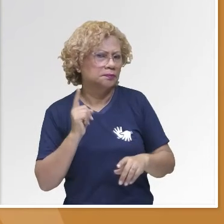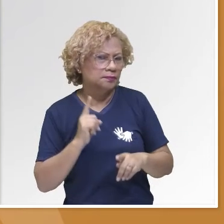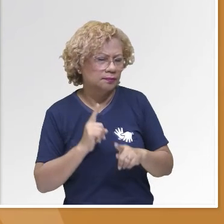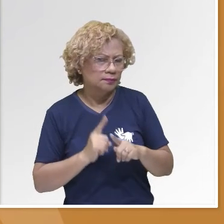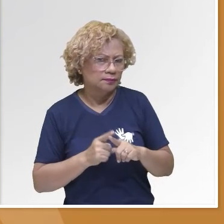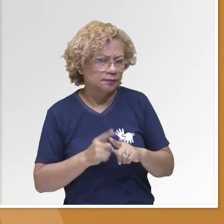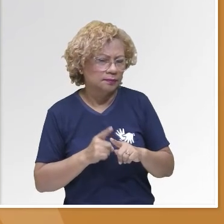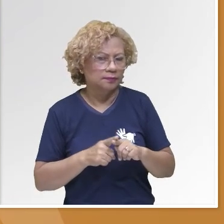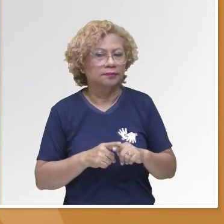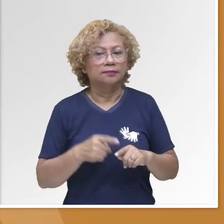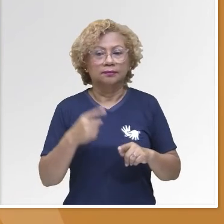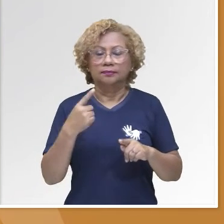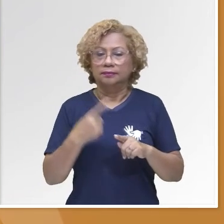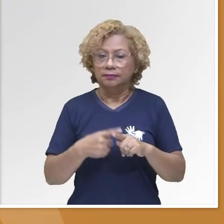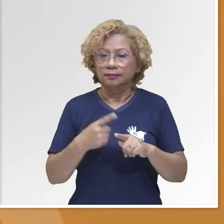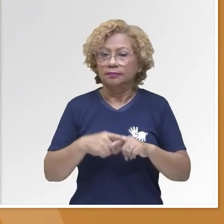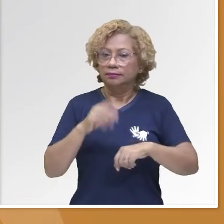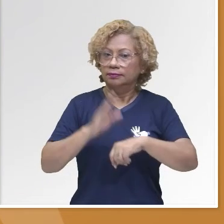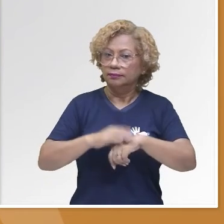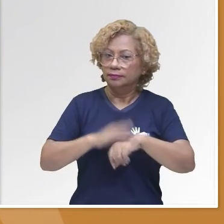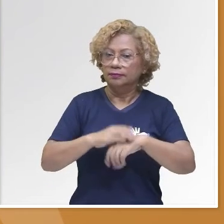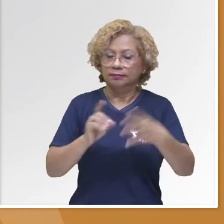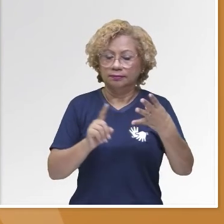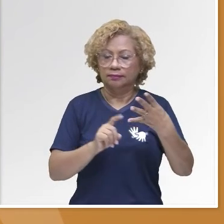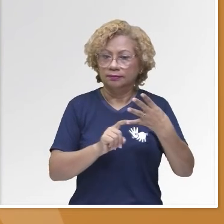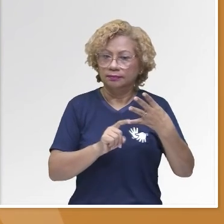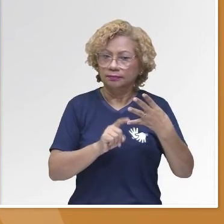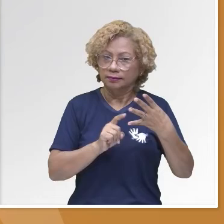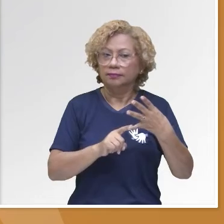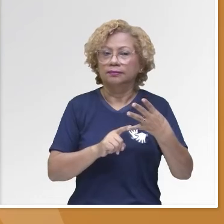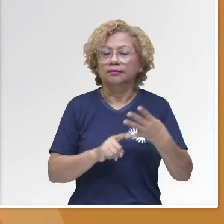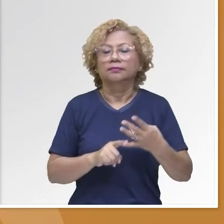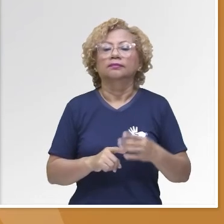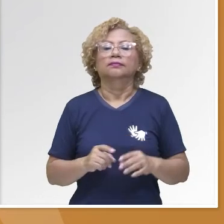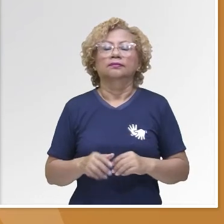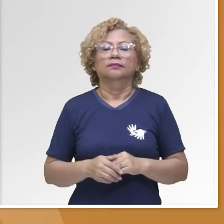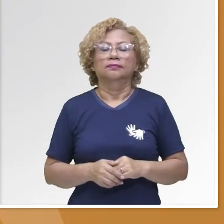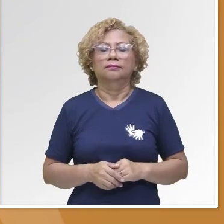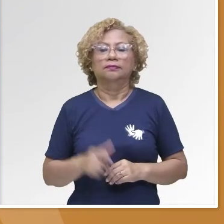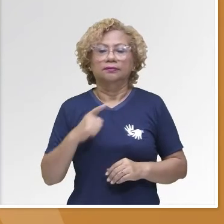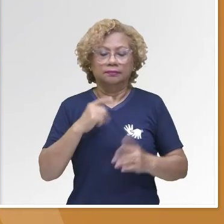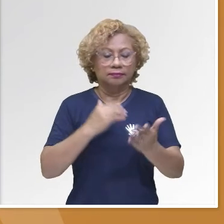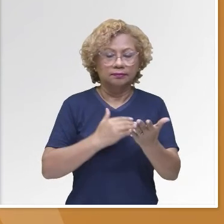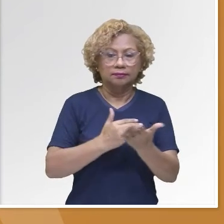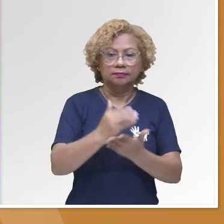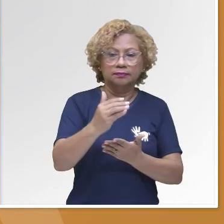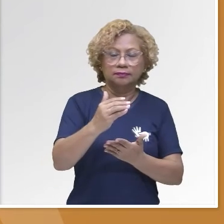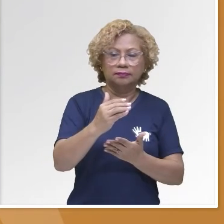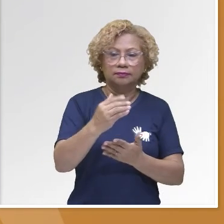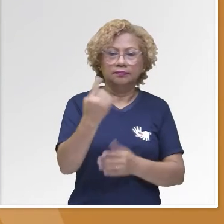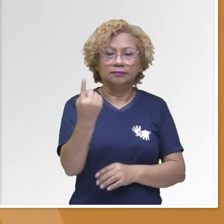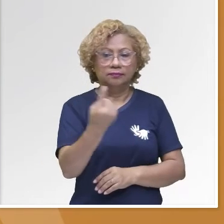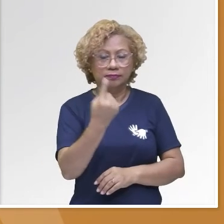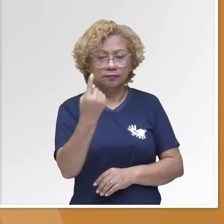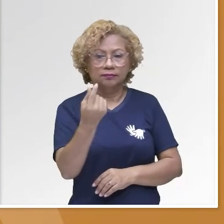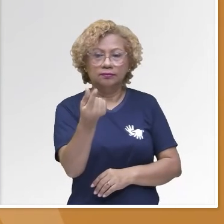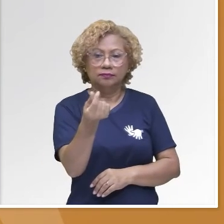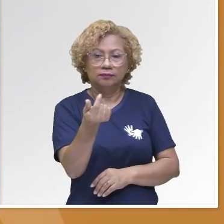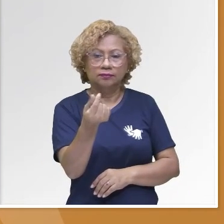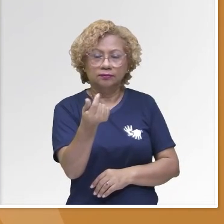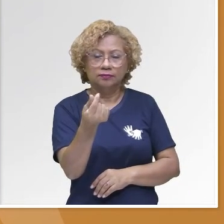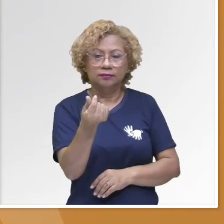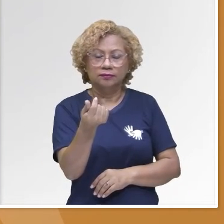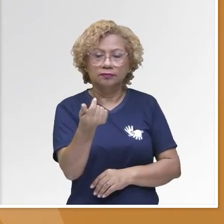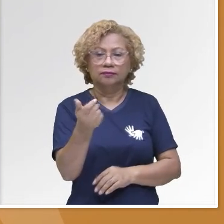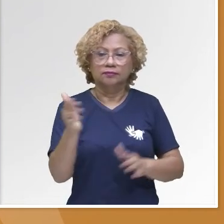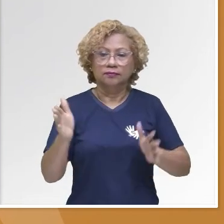a União Econômica e Monetária vai ocorrer a implantação de uma única moeda. Tá?